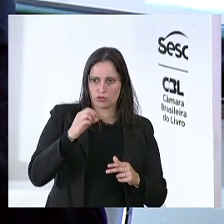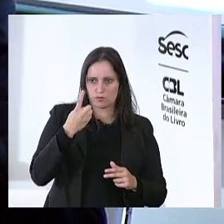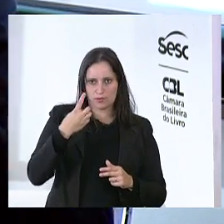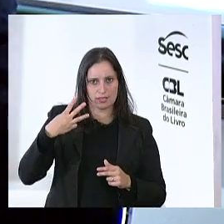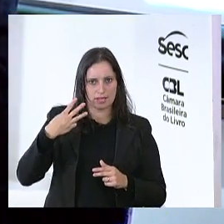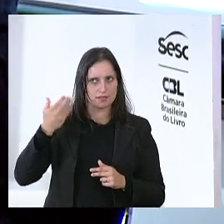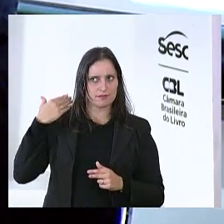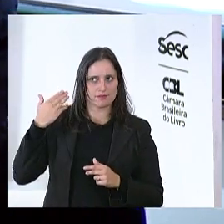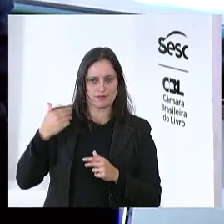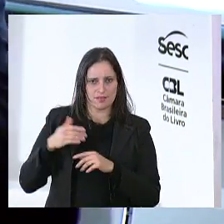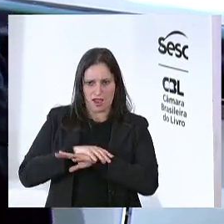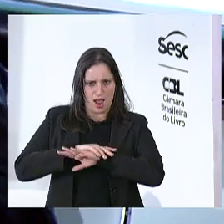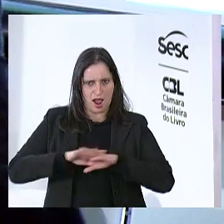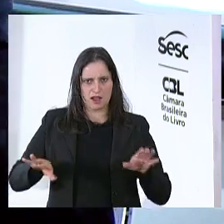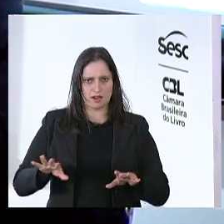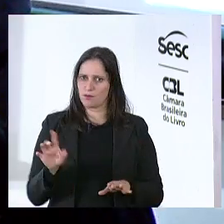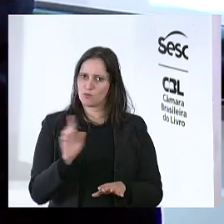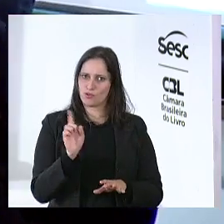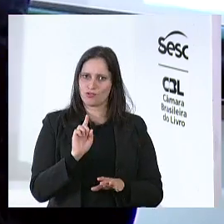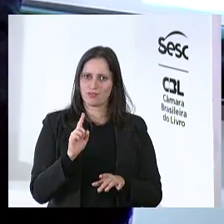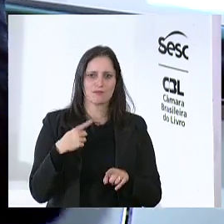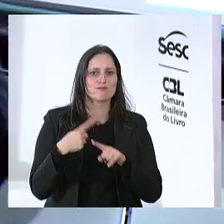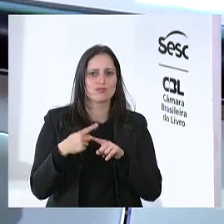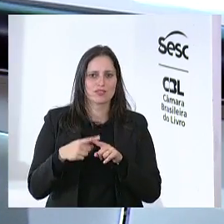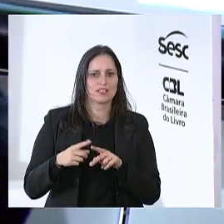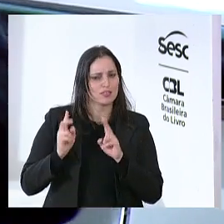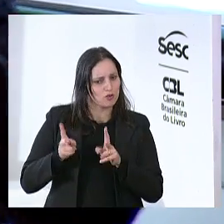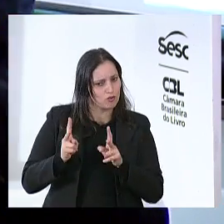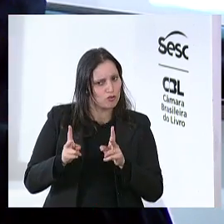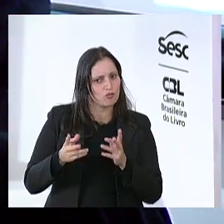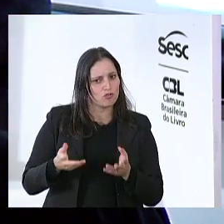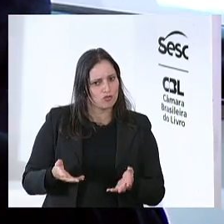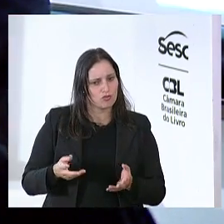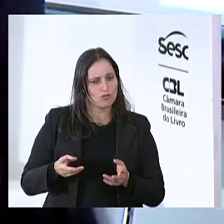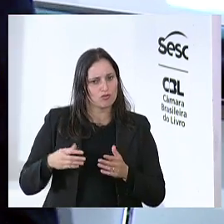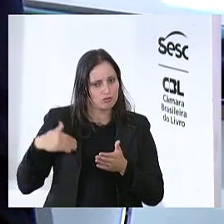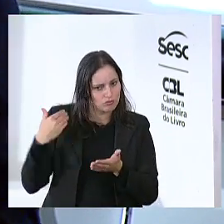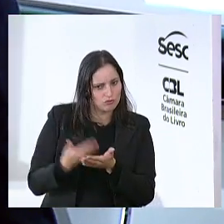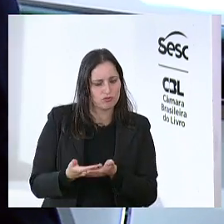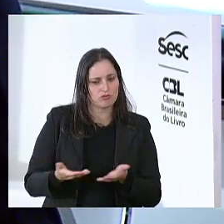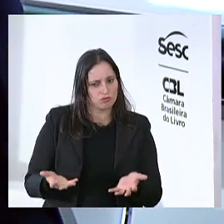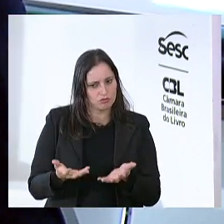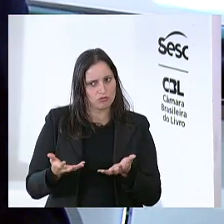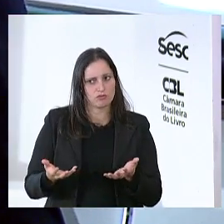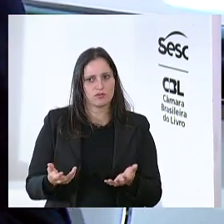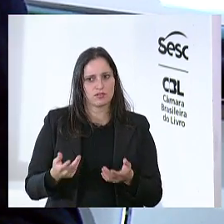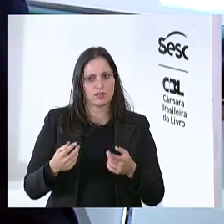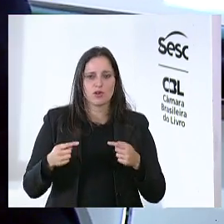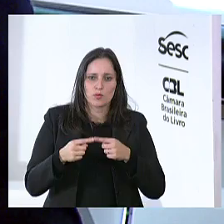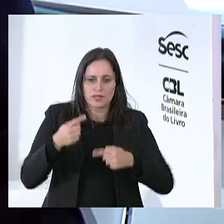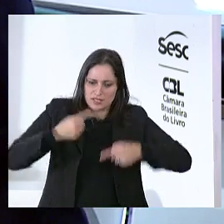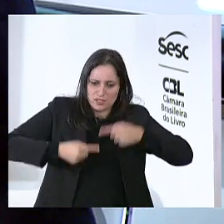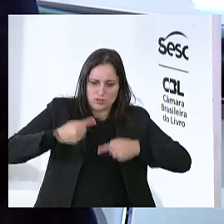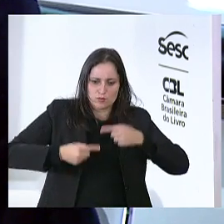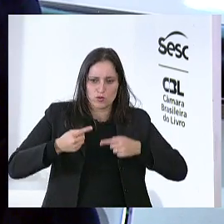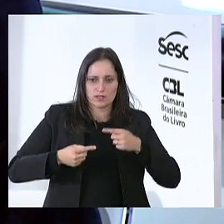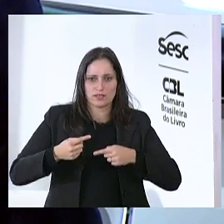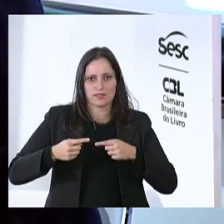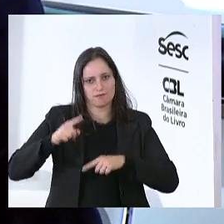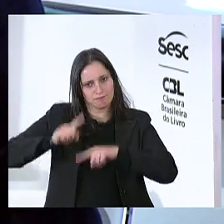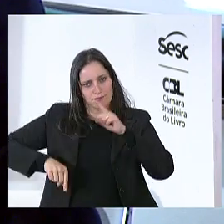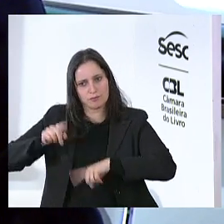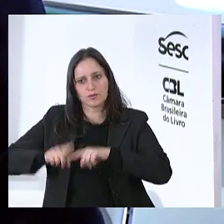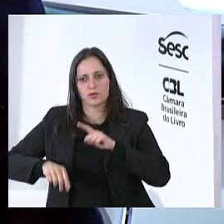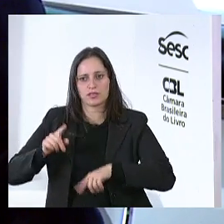porque... O que vai ser junho vai ser o que a gente fizer com junho. Então, é uma disputa política. Abriu a janela. Se a gente vai